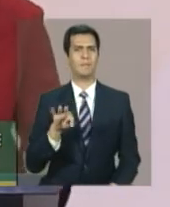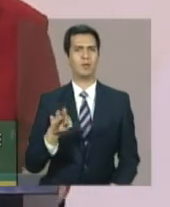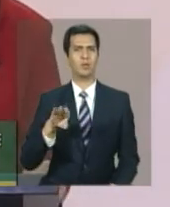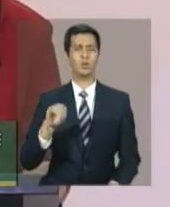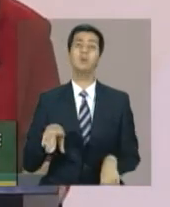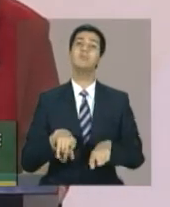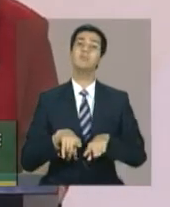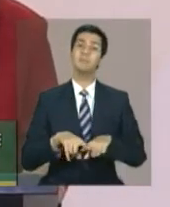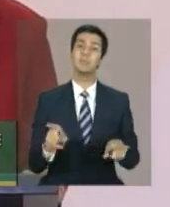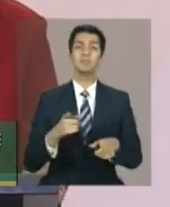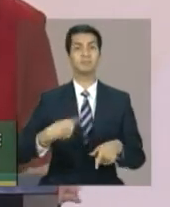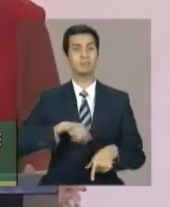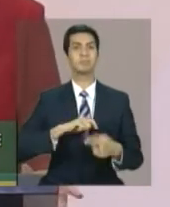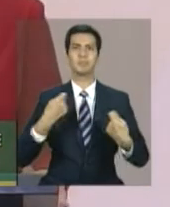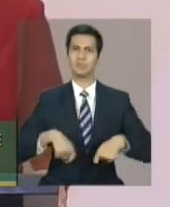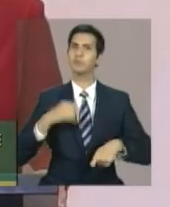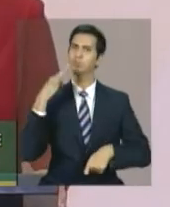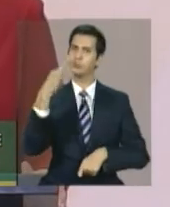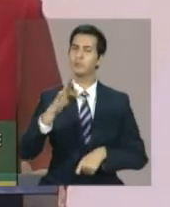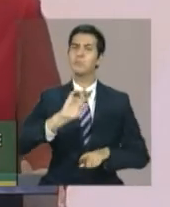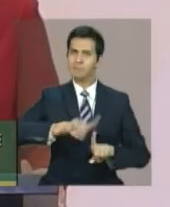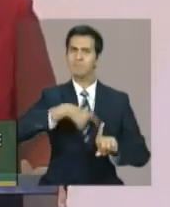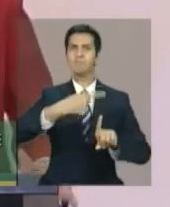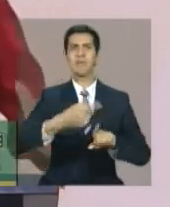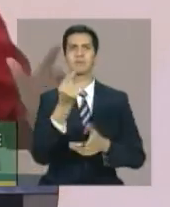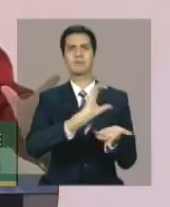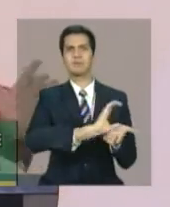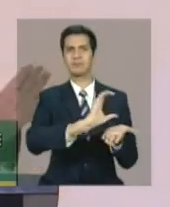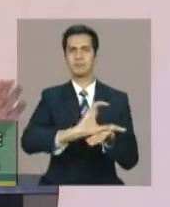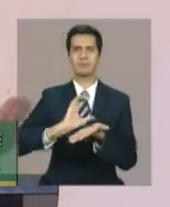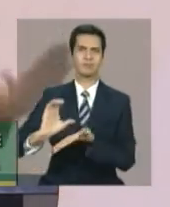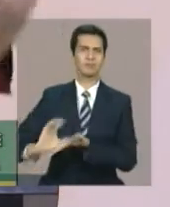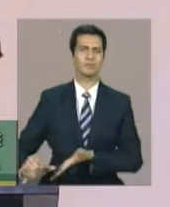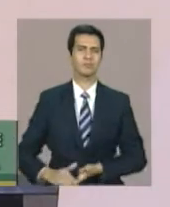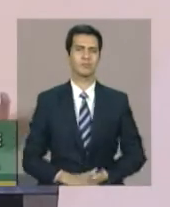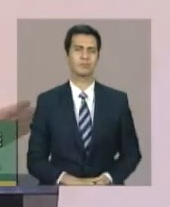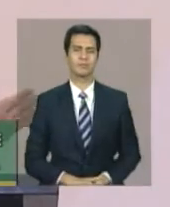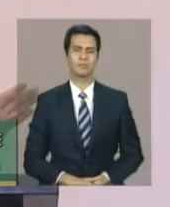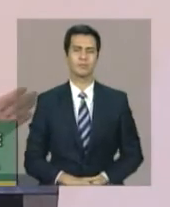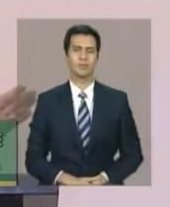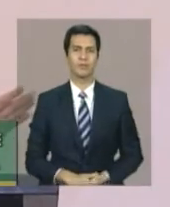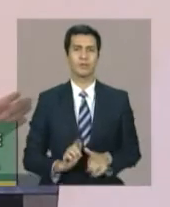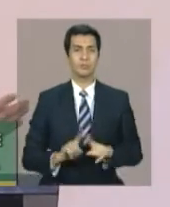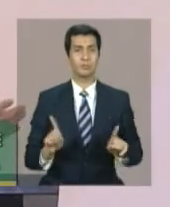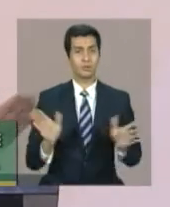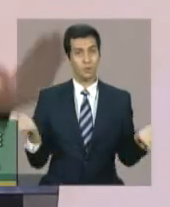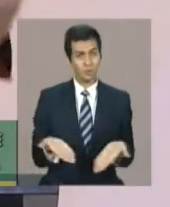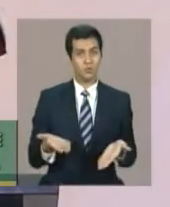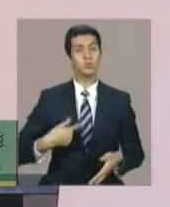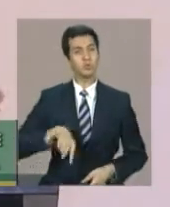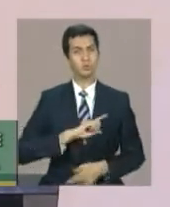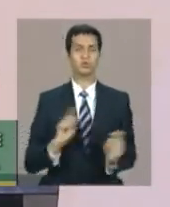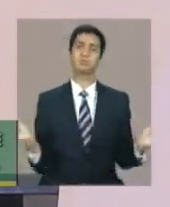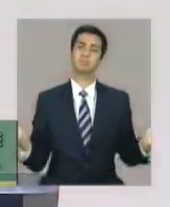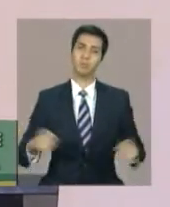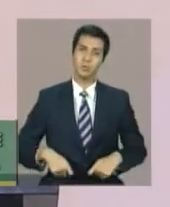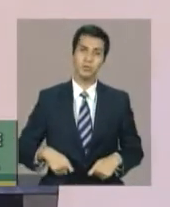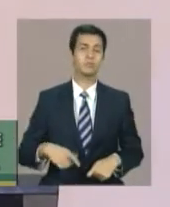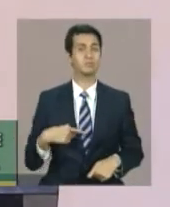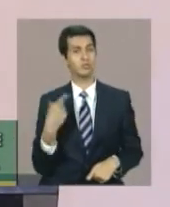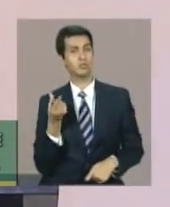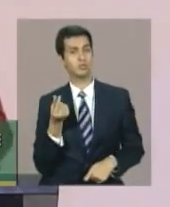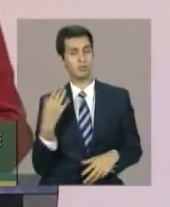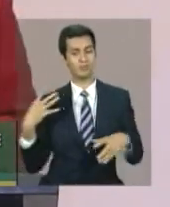do que 35 bilhões. Mas hoje nós temos essa disposição, nós temos esses